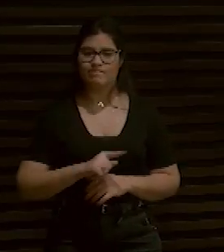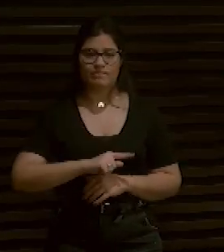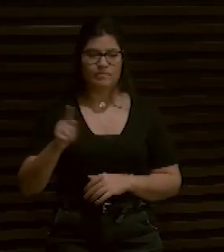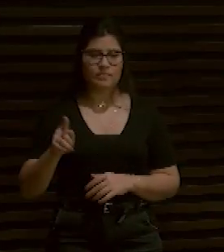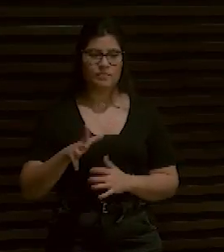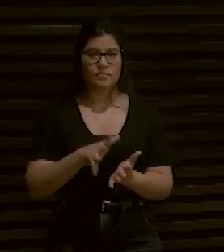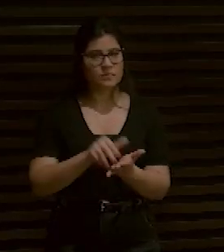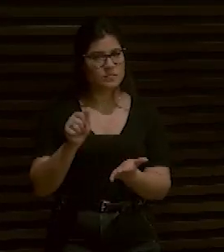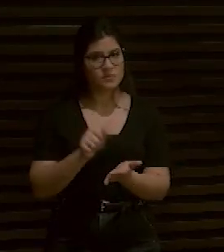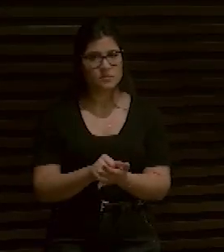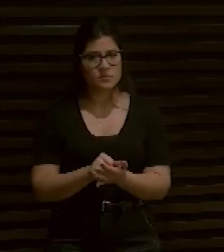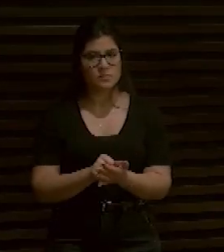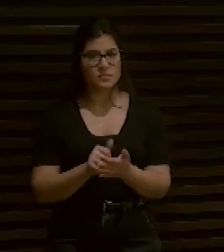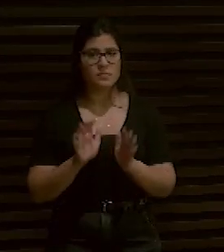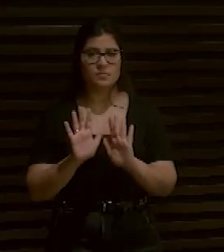tipo de filme.